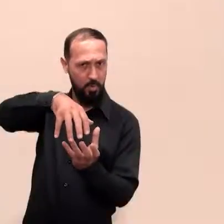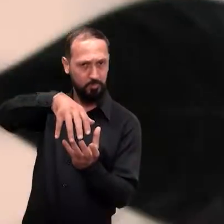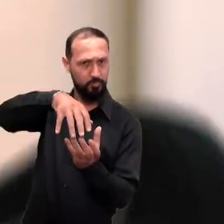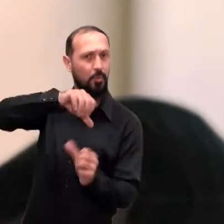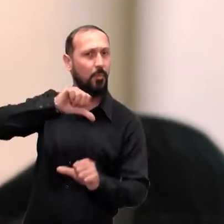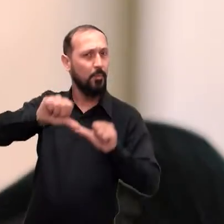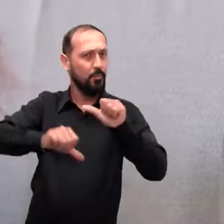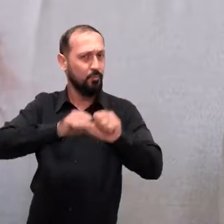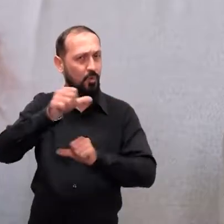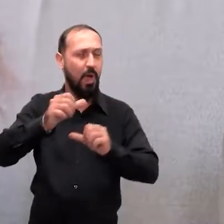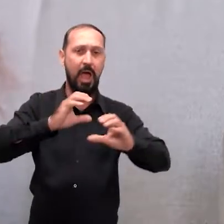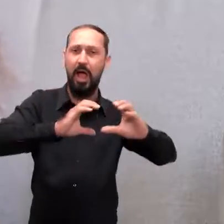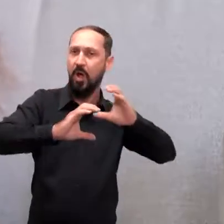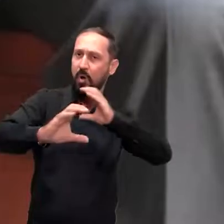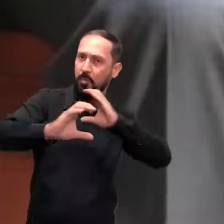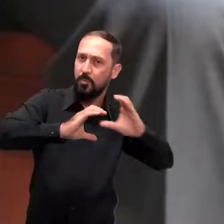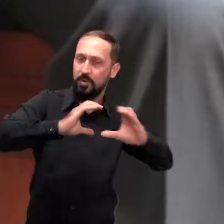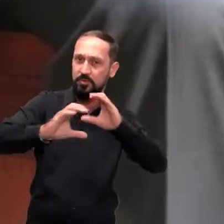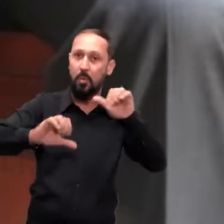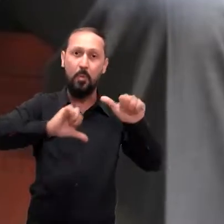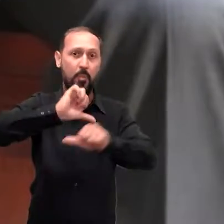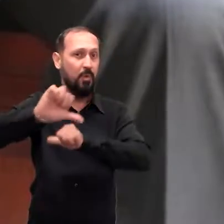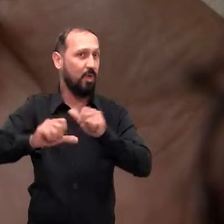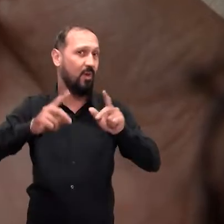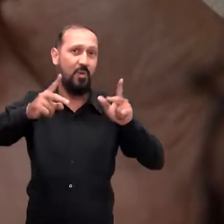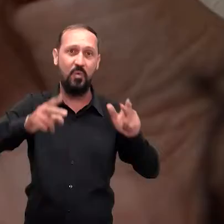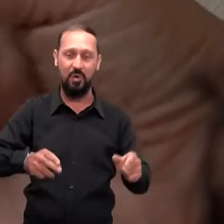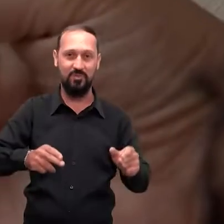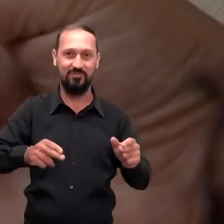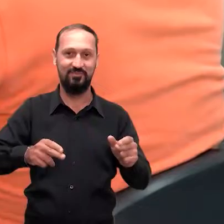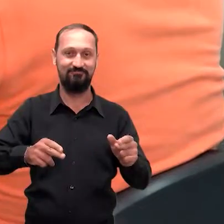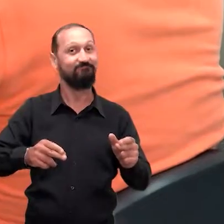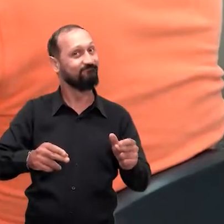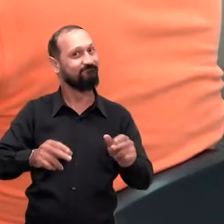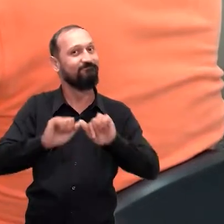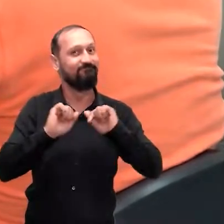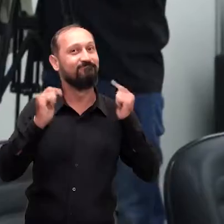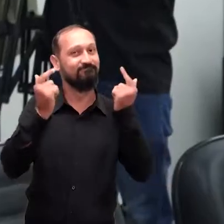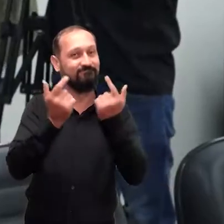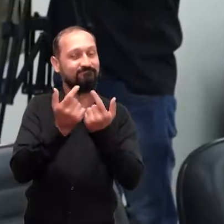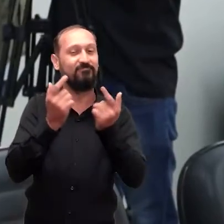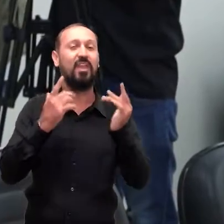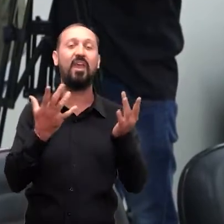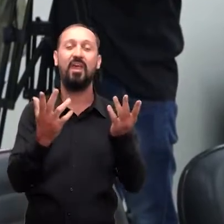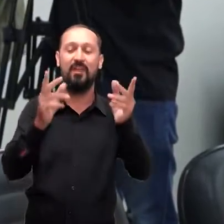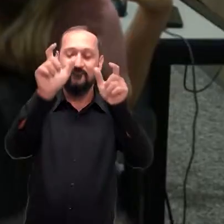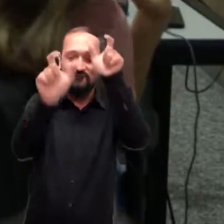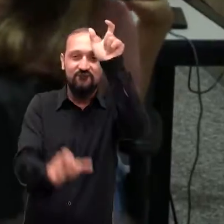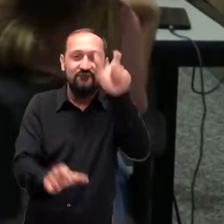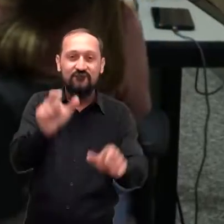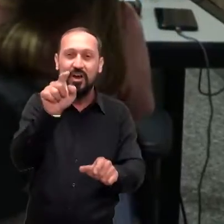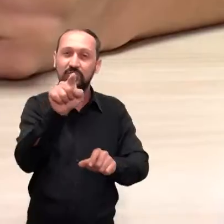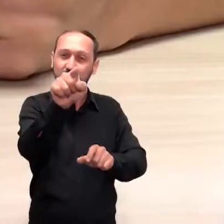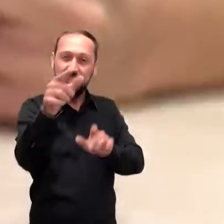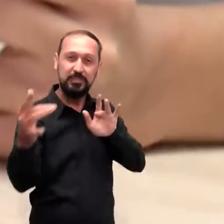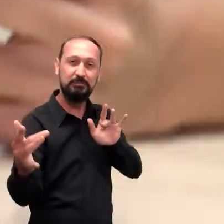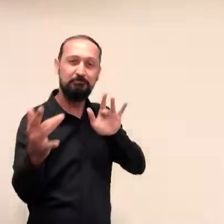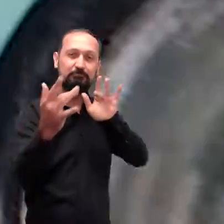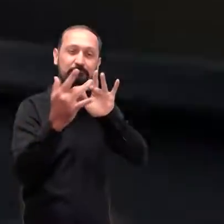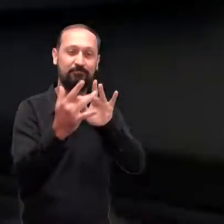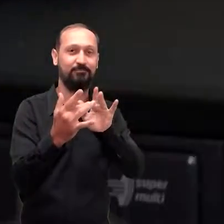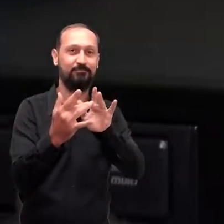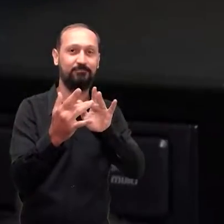Mudou. As formas de se comunicar mudaram. A Assembleia quer estar cada vez mais perto de você,